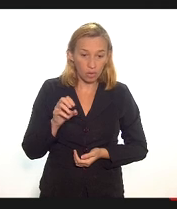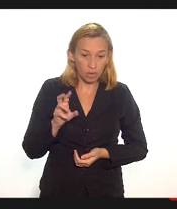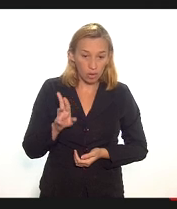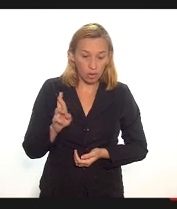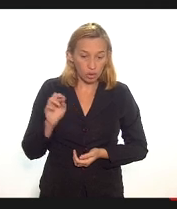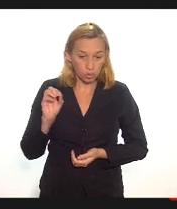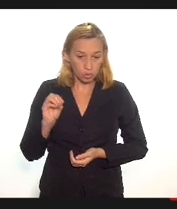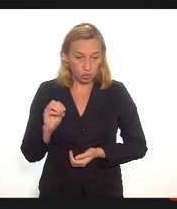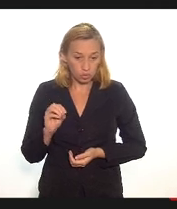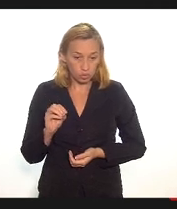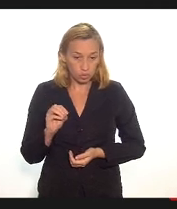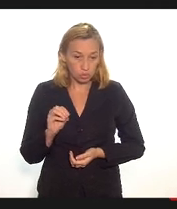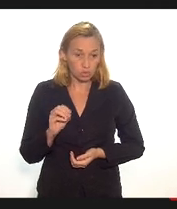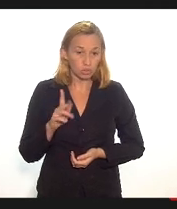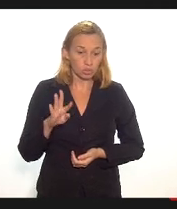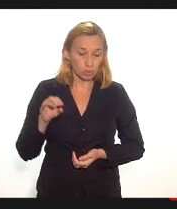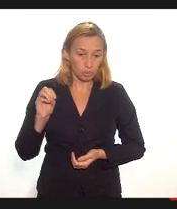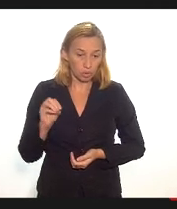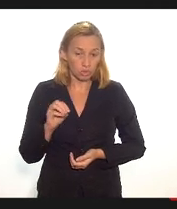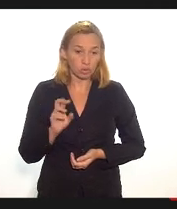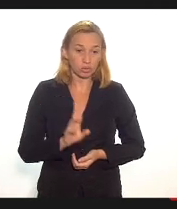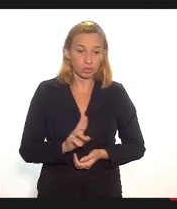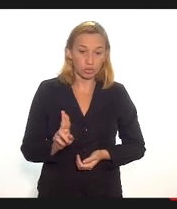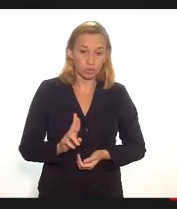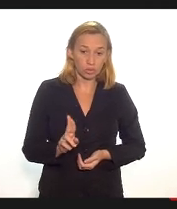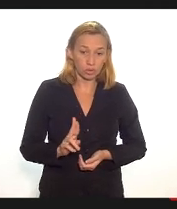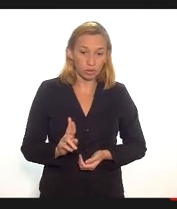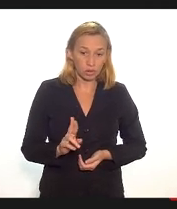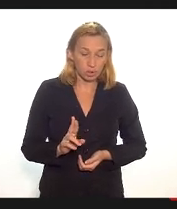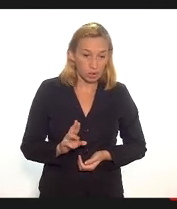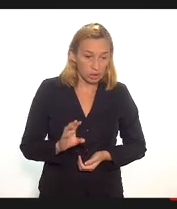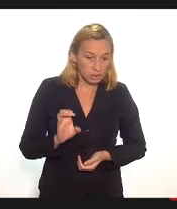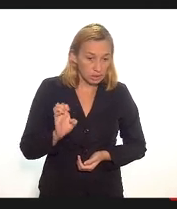é oriundo do bloco que se chama